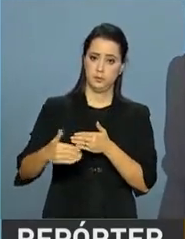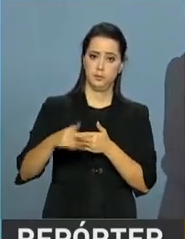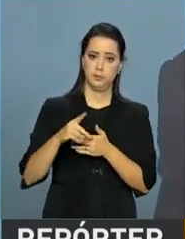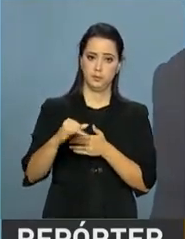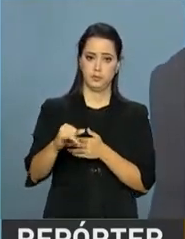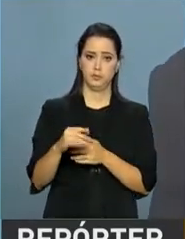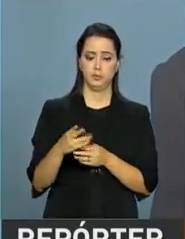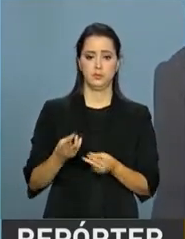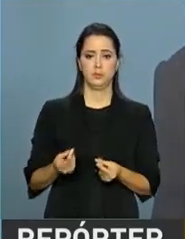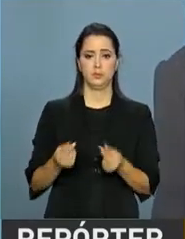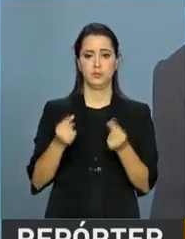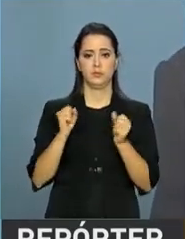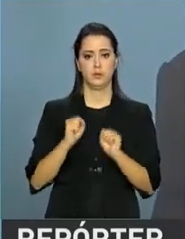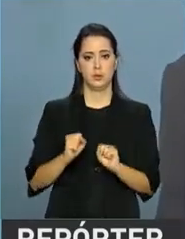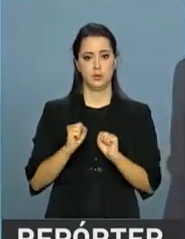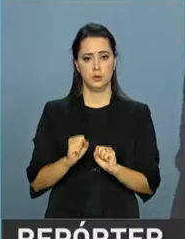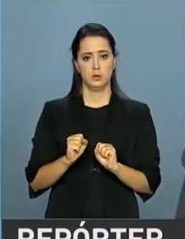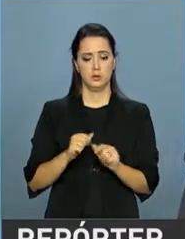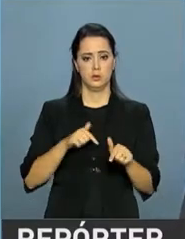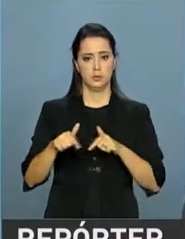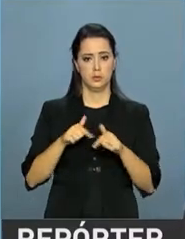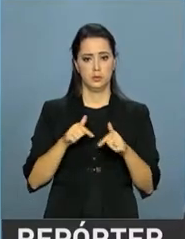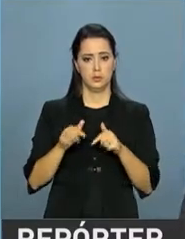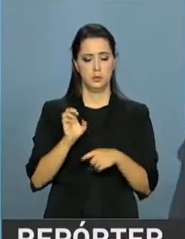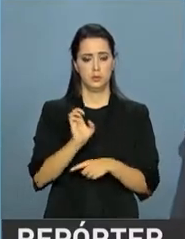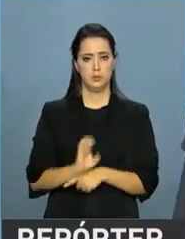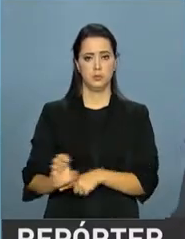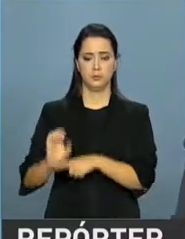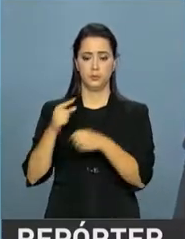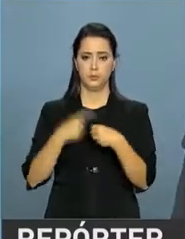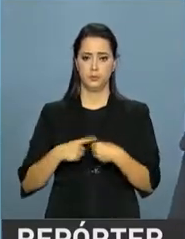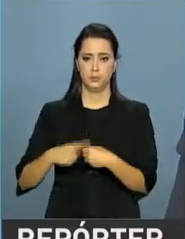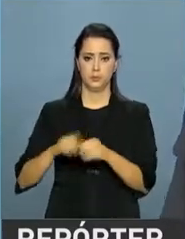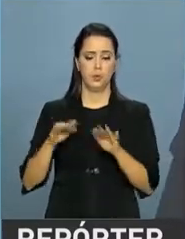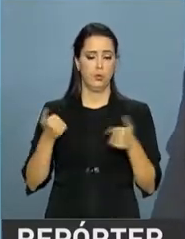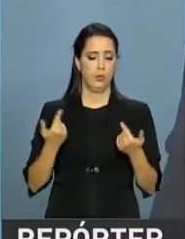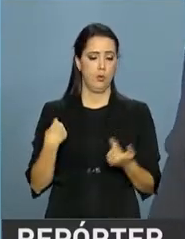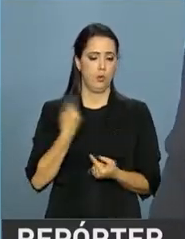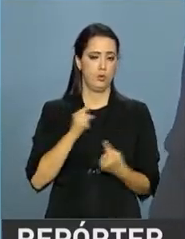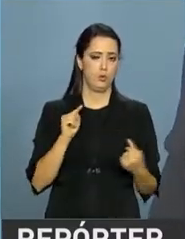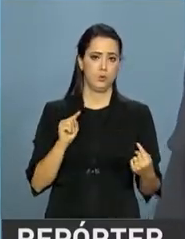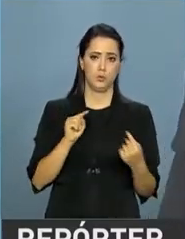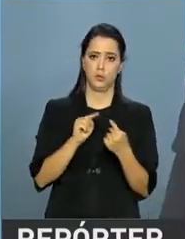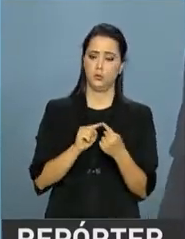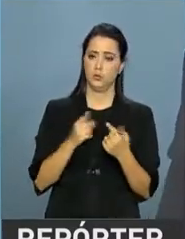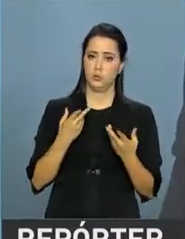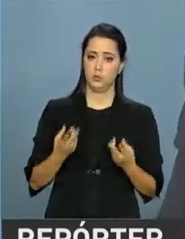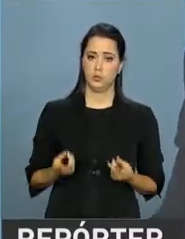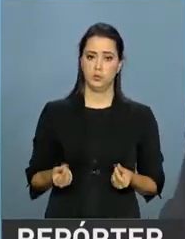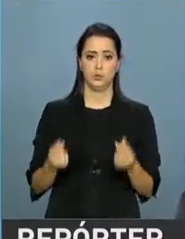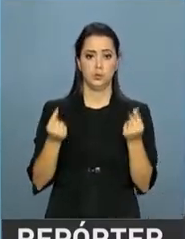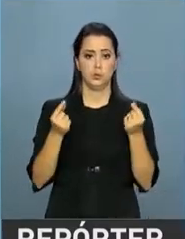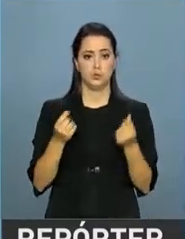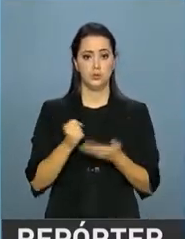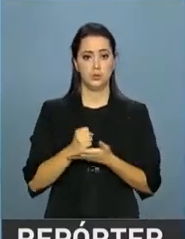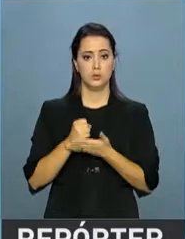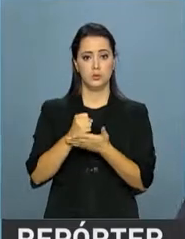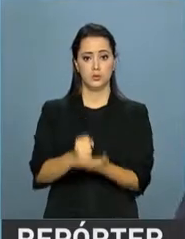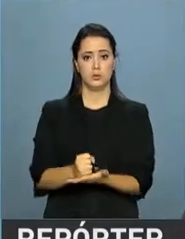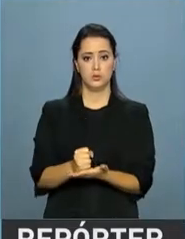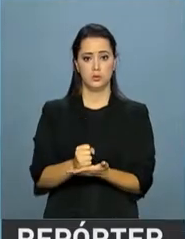recursos para que nós possamos trabalhar com estados e municípios qual é a nossa lógica é de que os recursos estarão à disposição